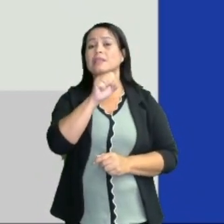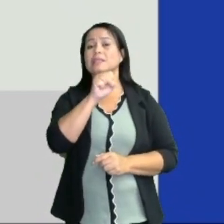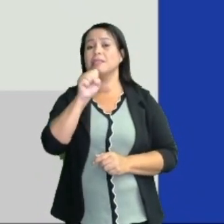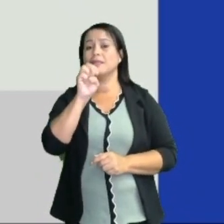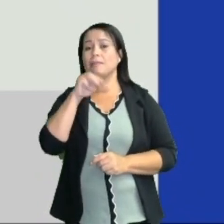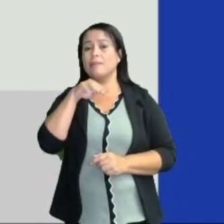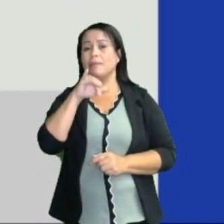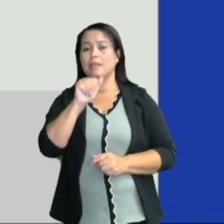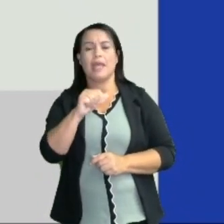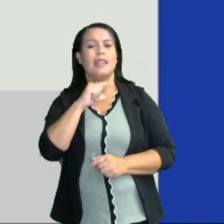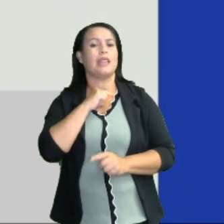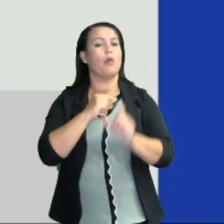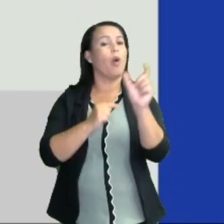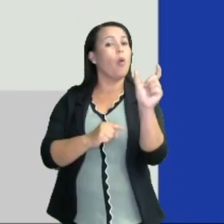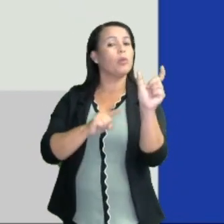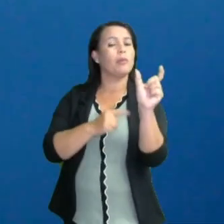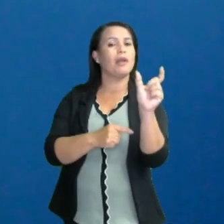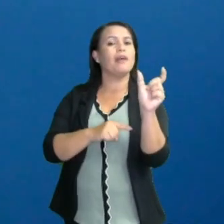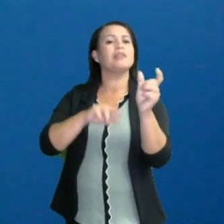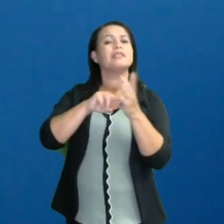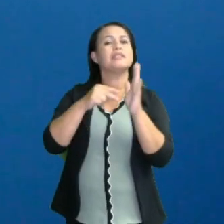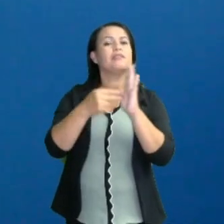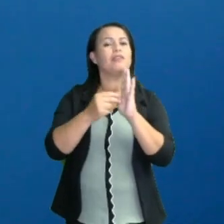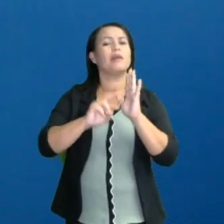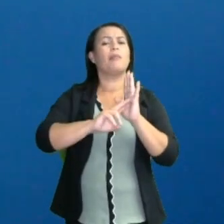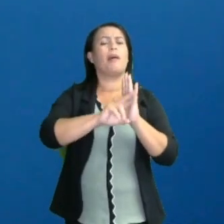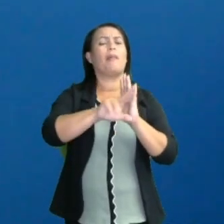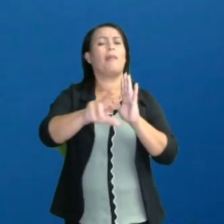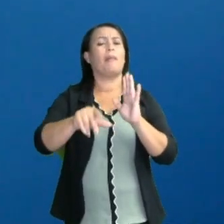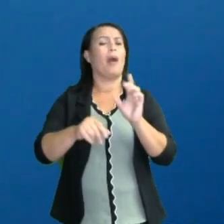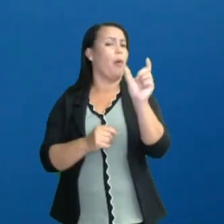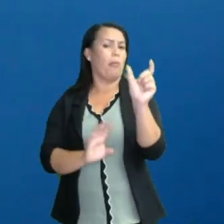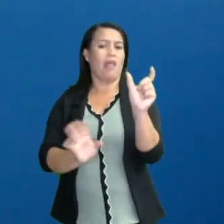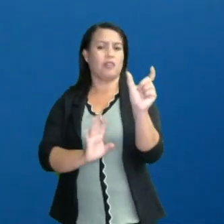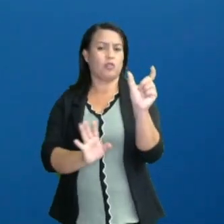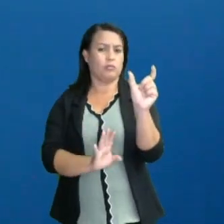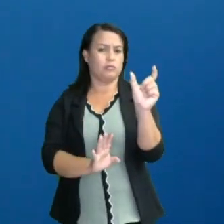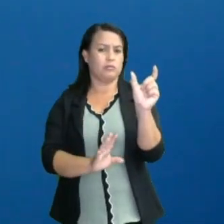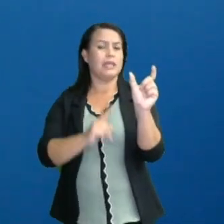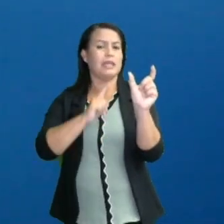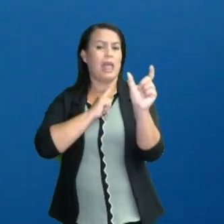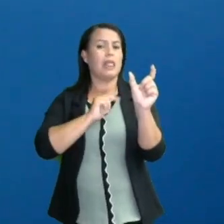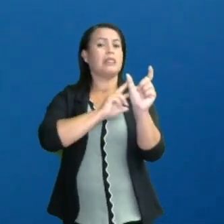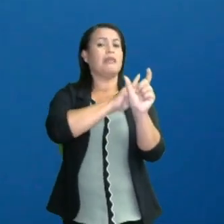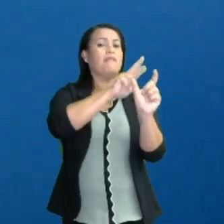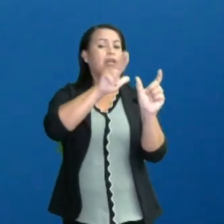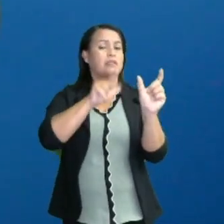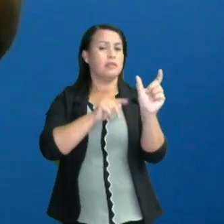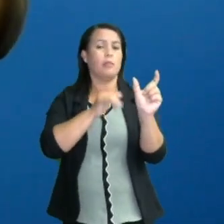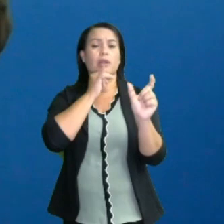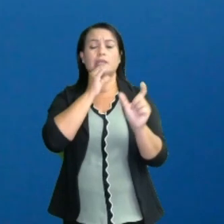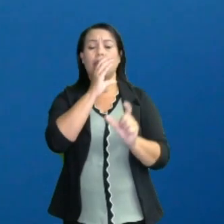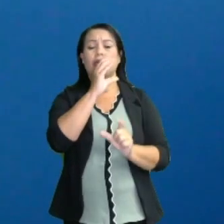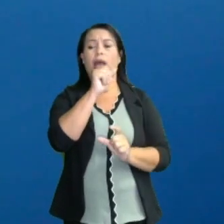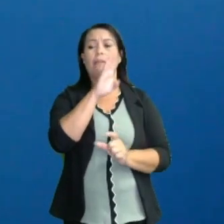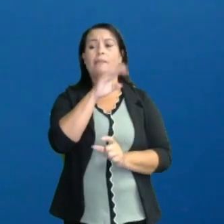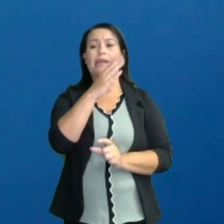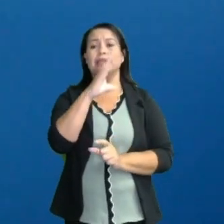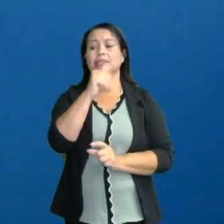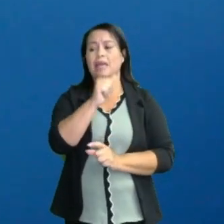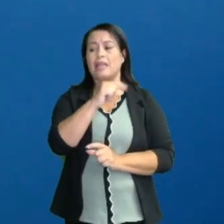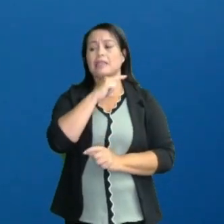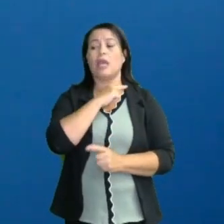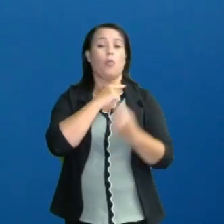única palavra que tem vários sentidos, tá? É uma palavra só. Cabeça é uma palavra